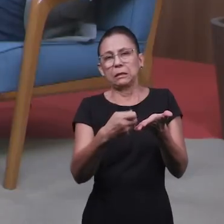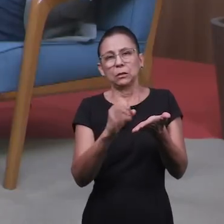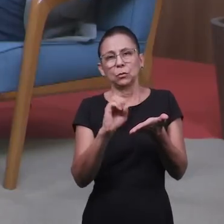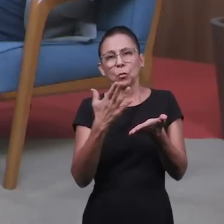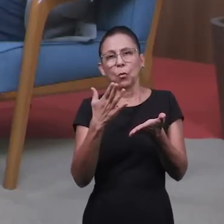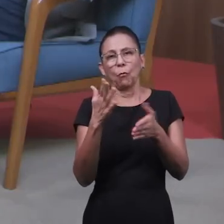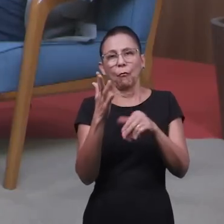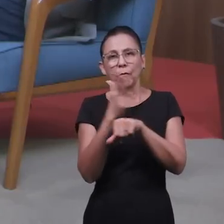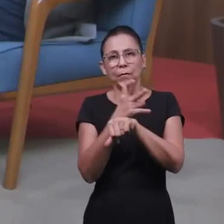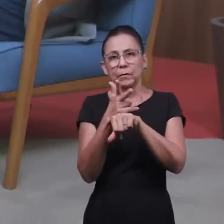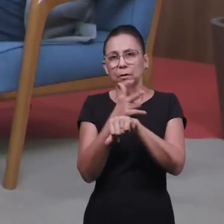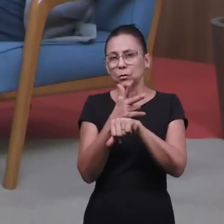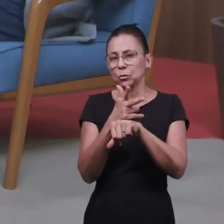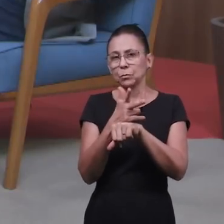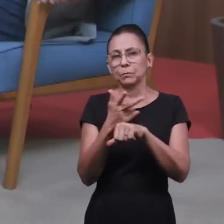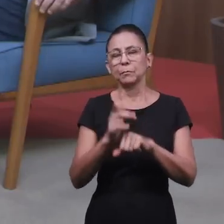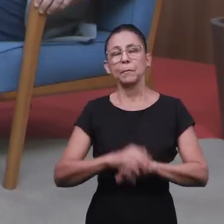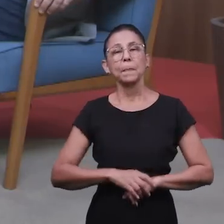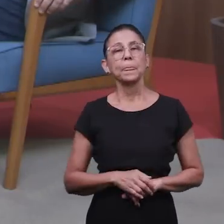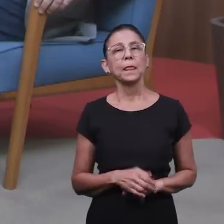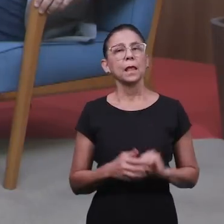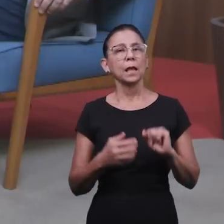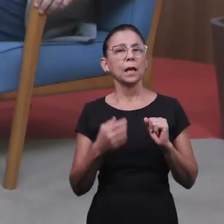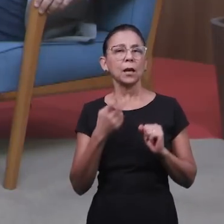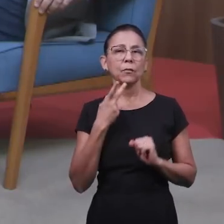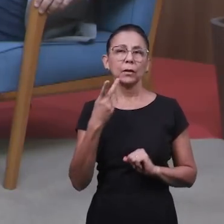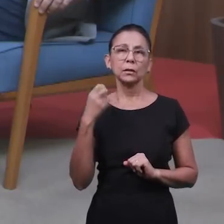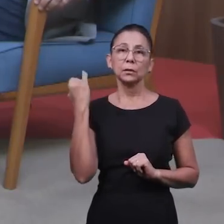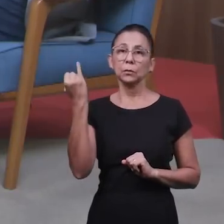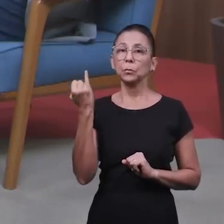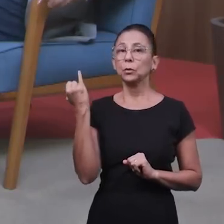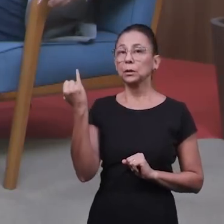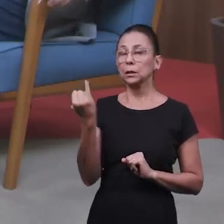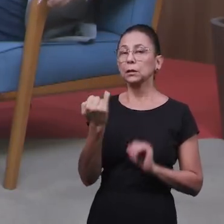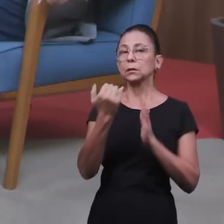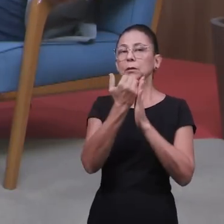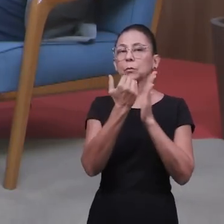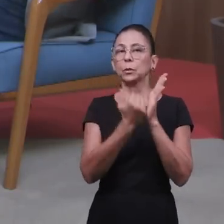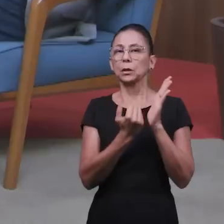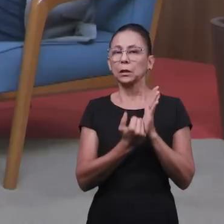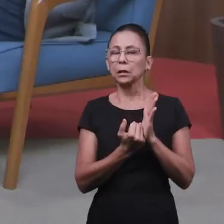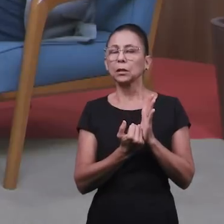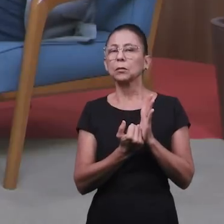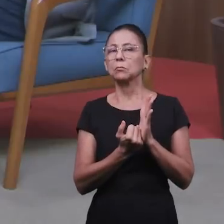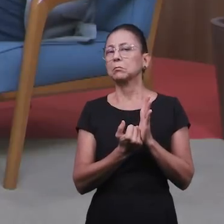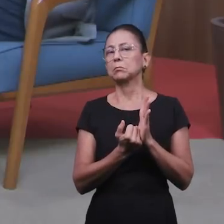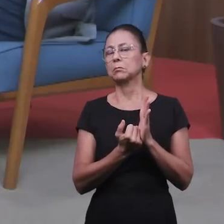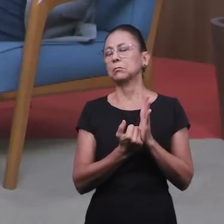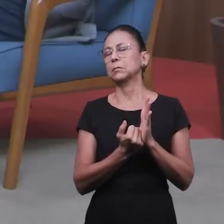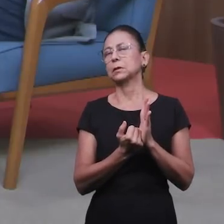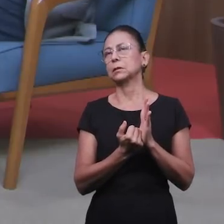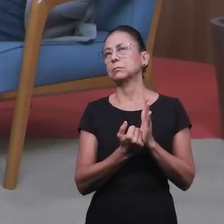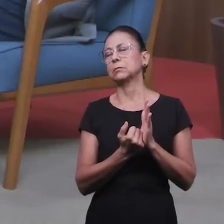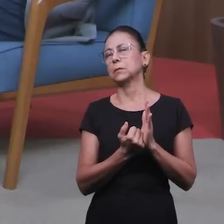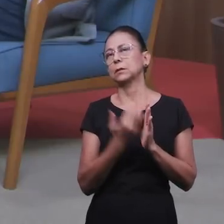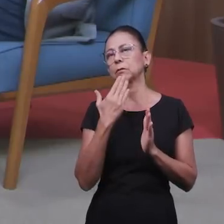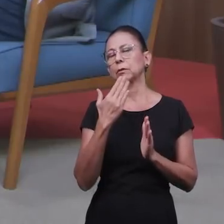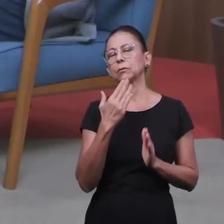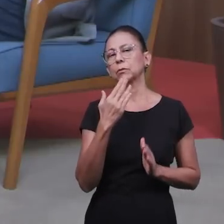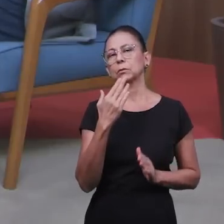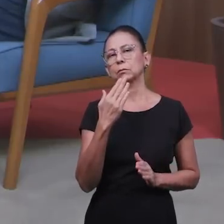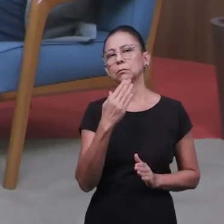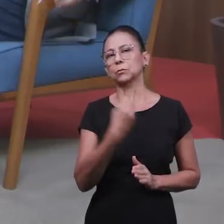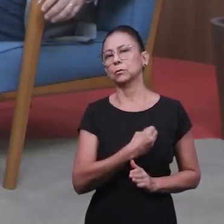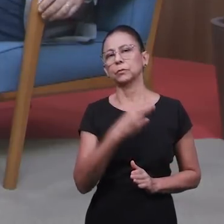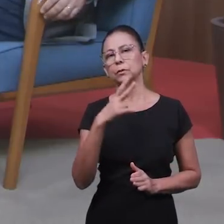ou em vídeo, falando da importância do programa Anunciando o Evangelho Eterno para a sua vida, daquilo que você assiste aqui no quadro, daquilo